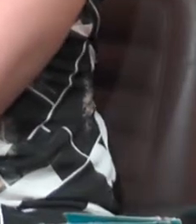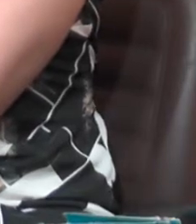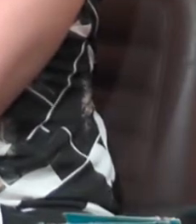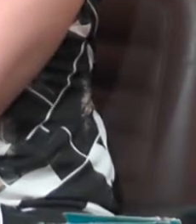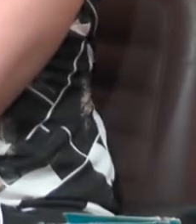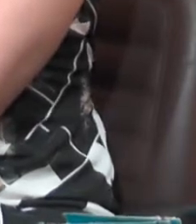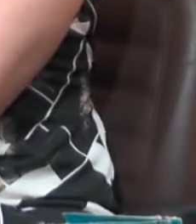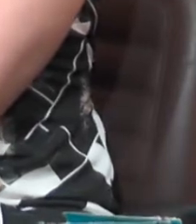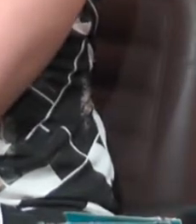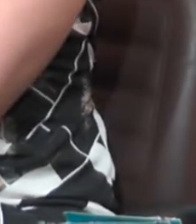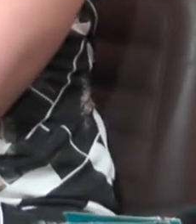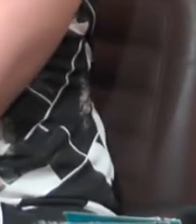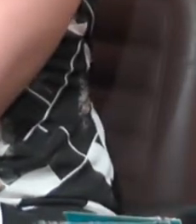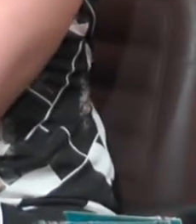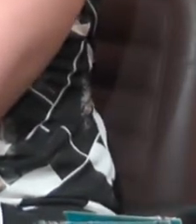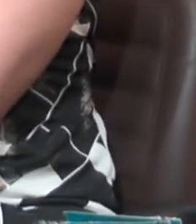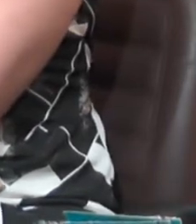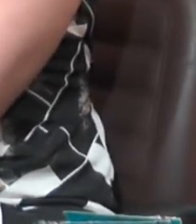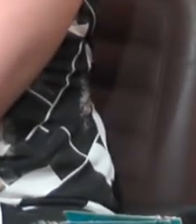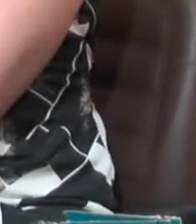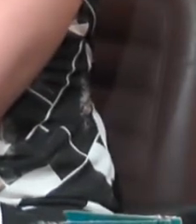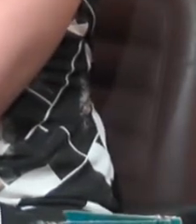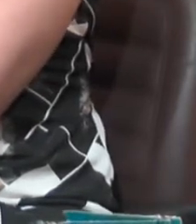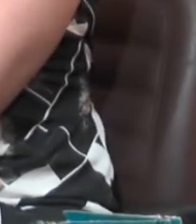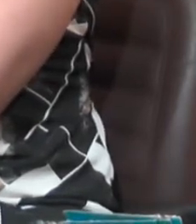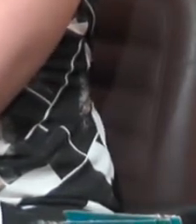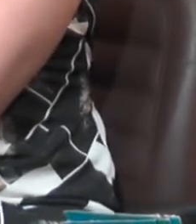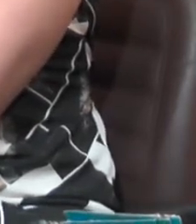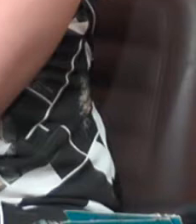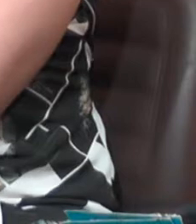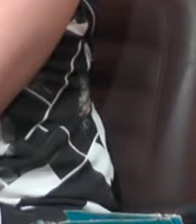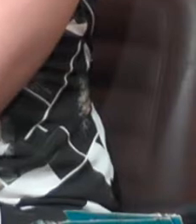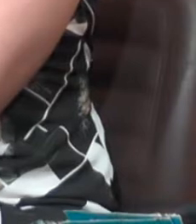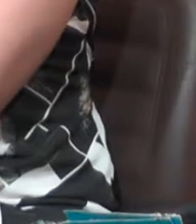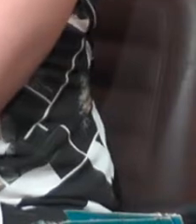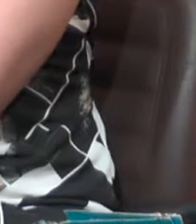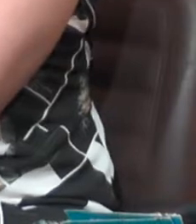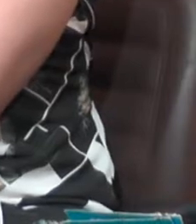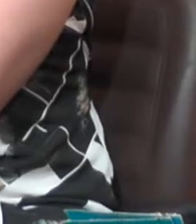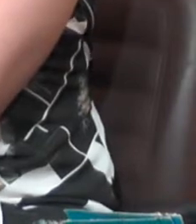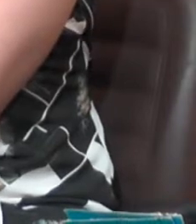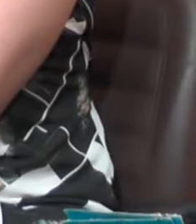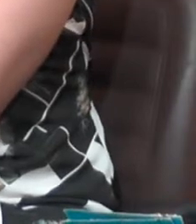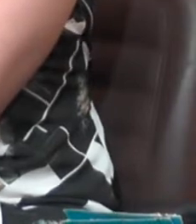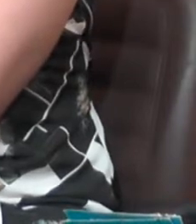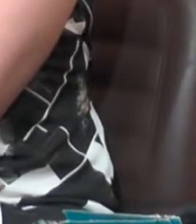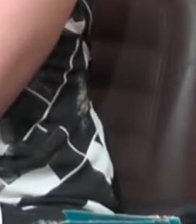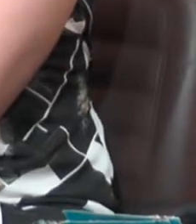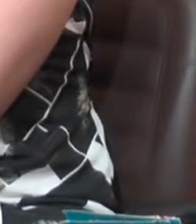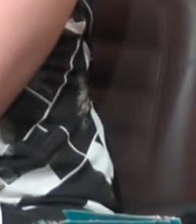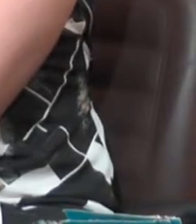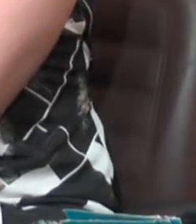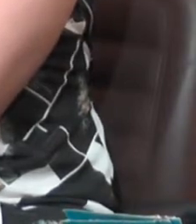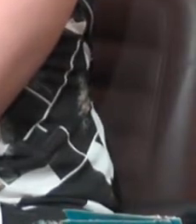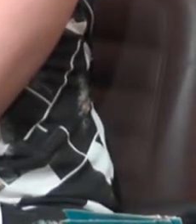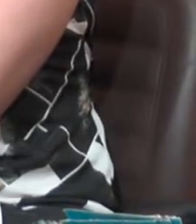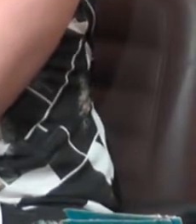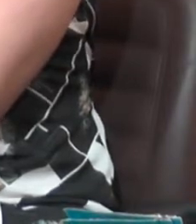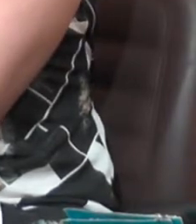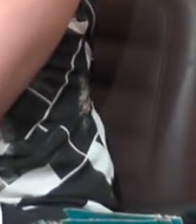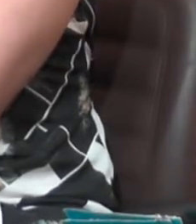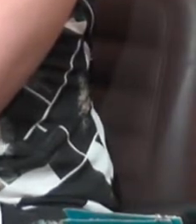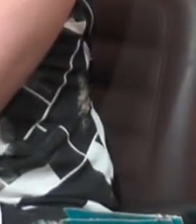de intérprete. Os alunos também sabiam língua de sinais, nem todos eram surdos, eles sabiam língua de sinais. Então,